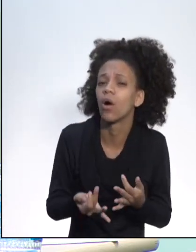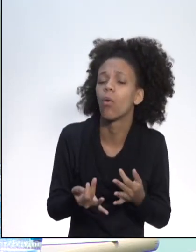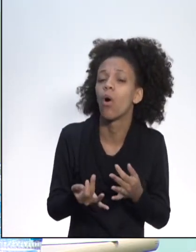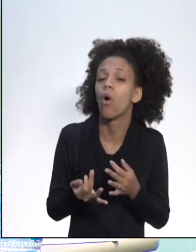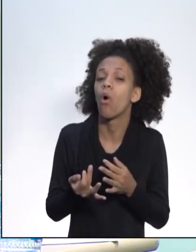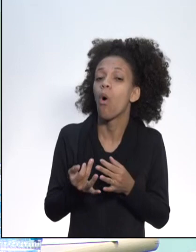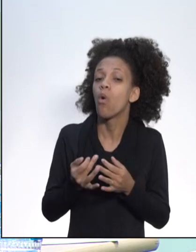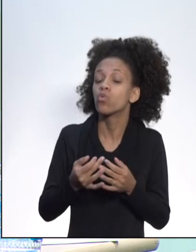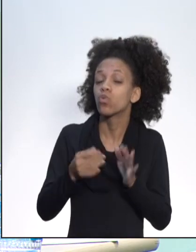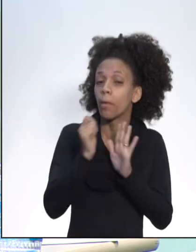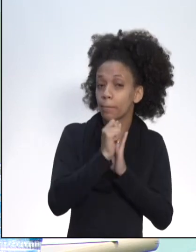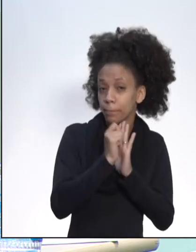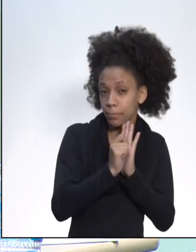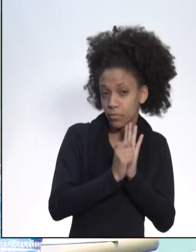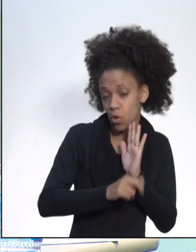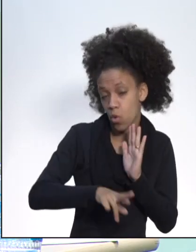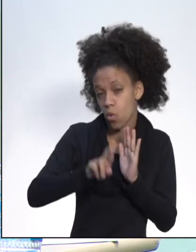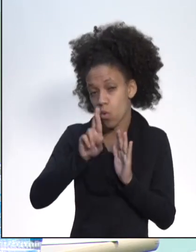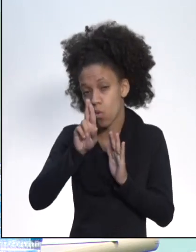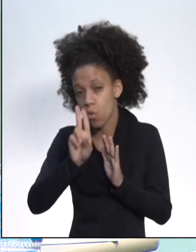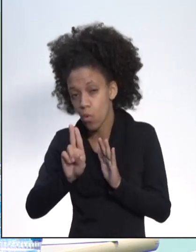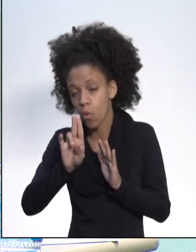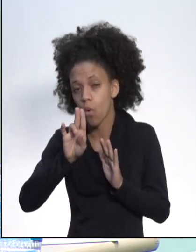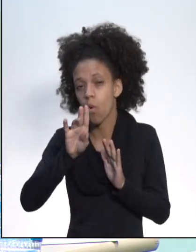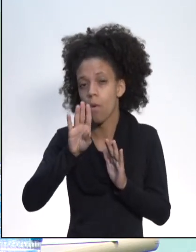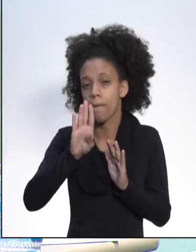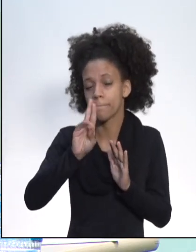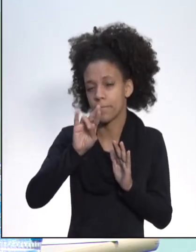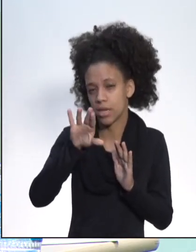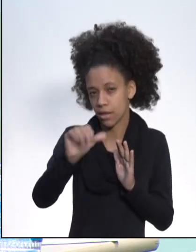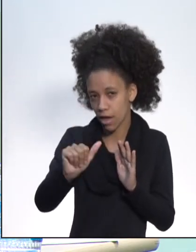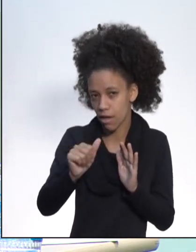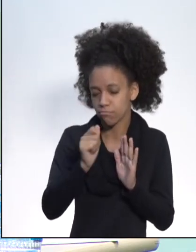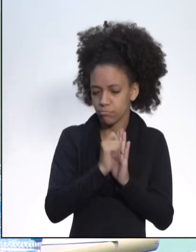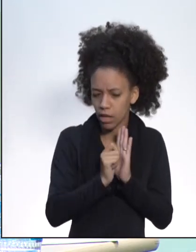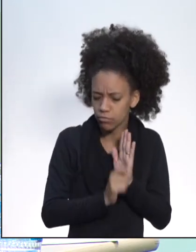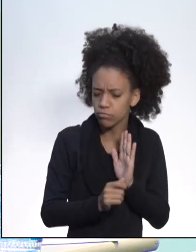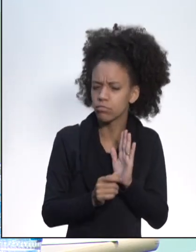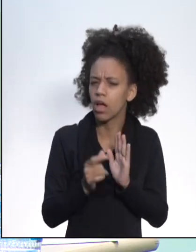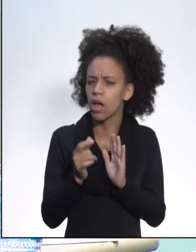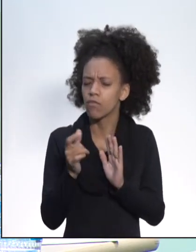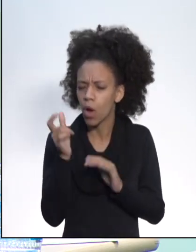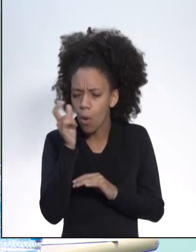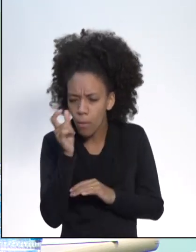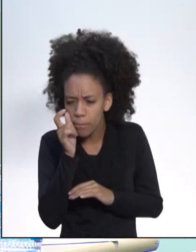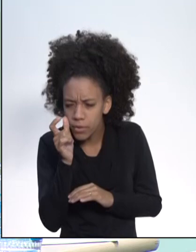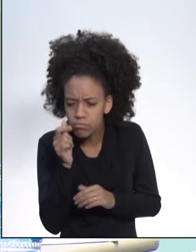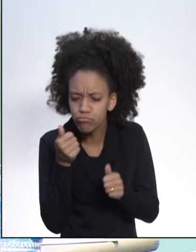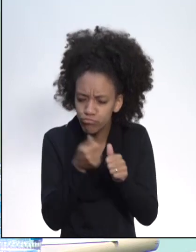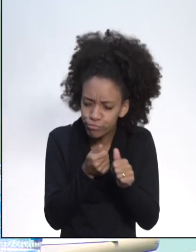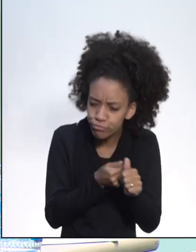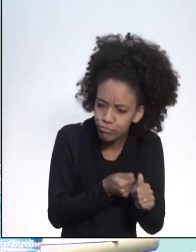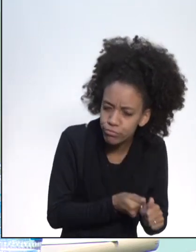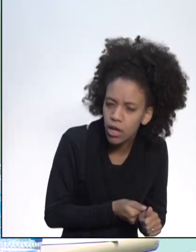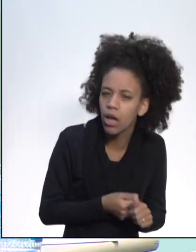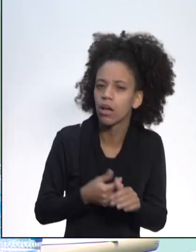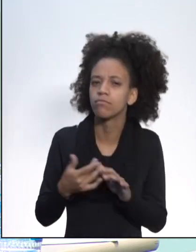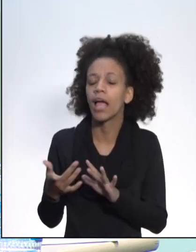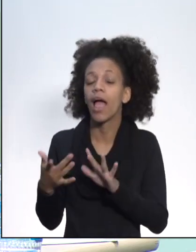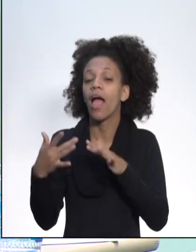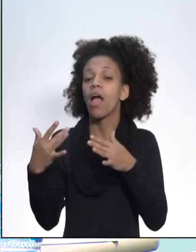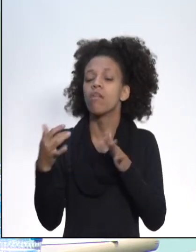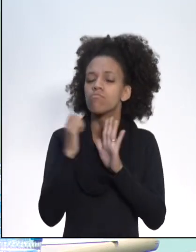sistema de rubrica, que é uma maneira de vocês irem fazendo um acompanhamento ao longo do ano, para vocês